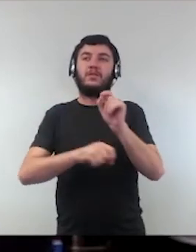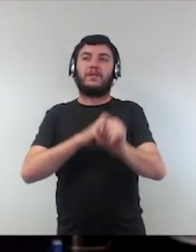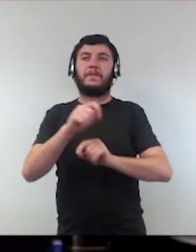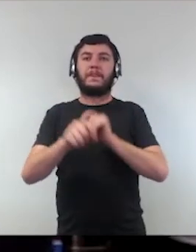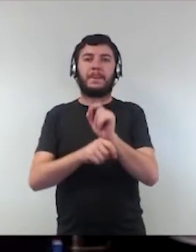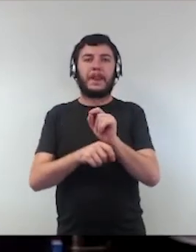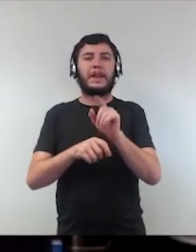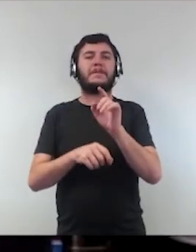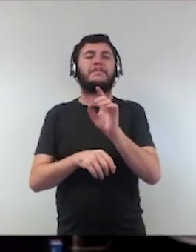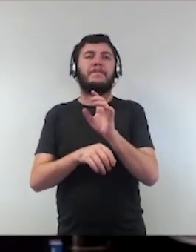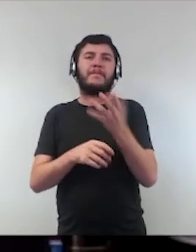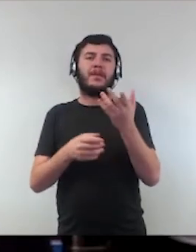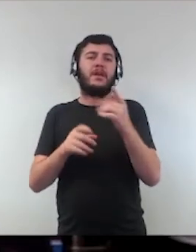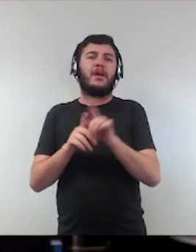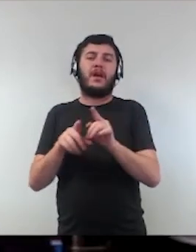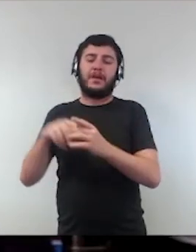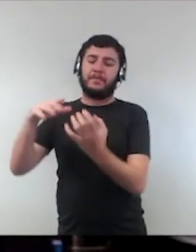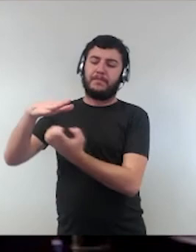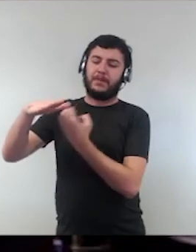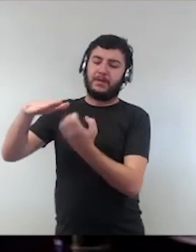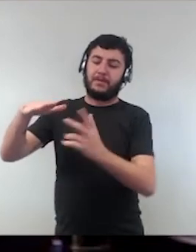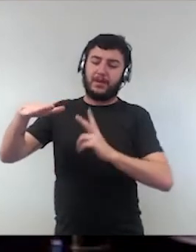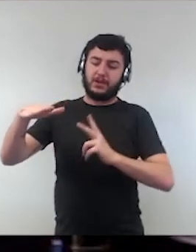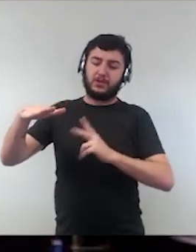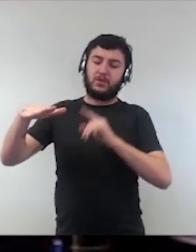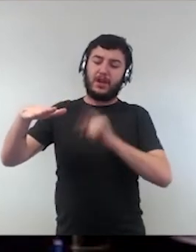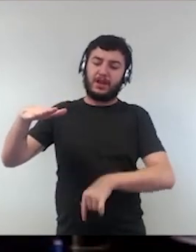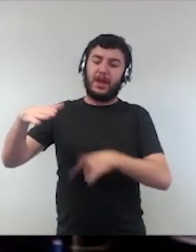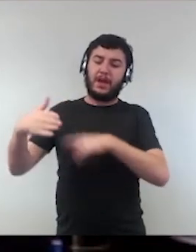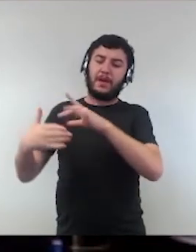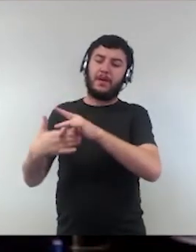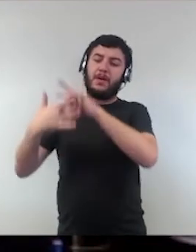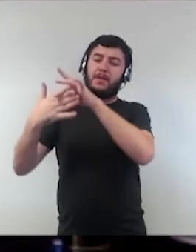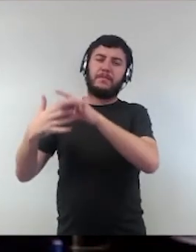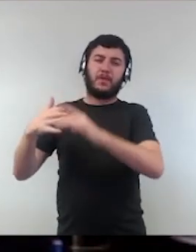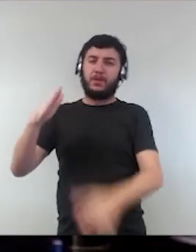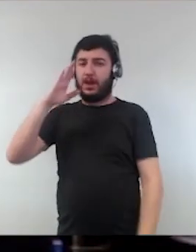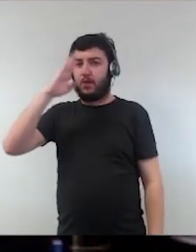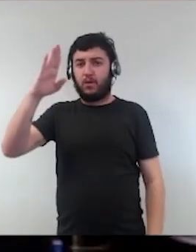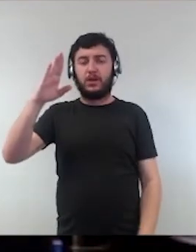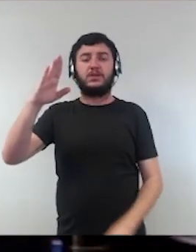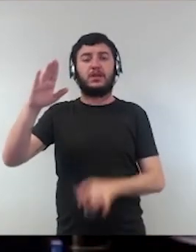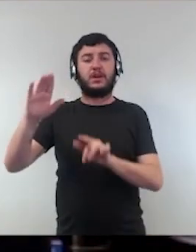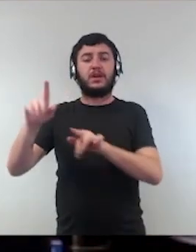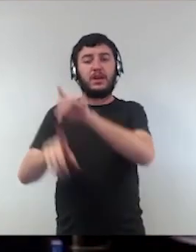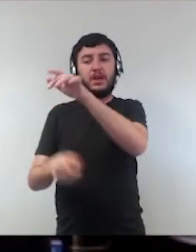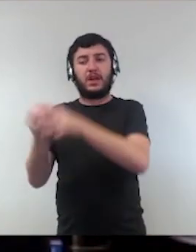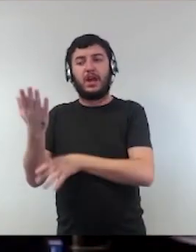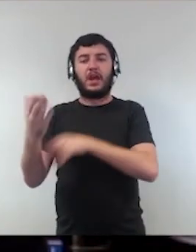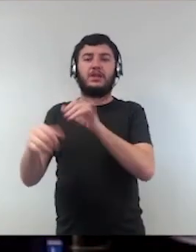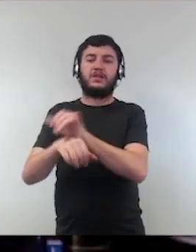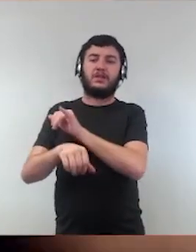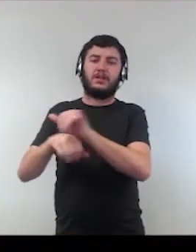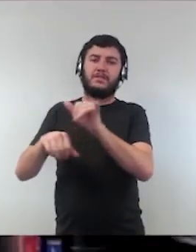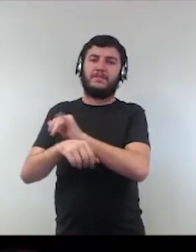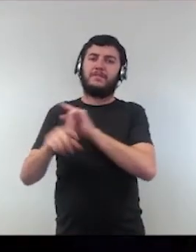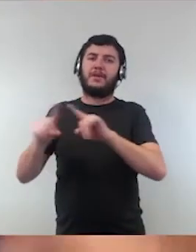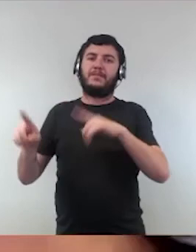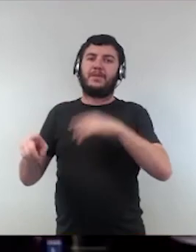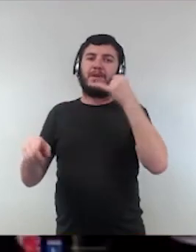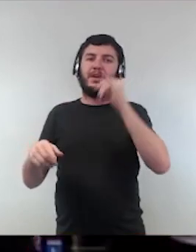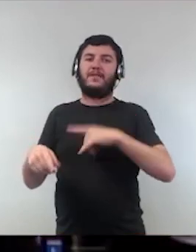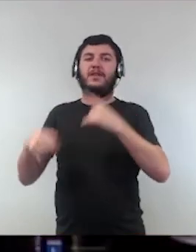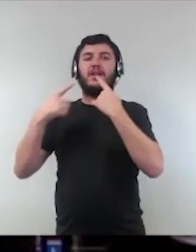privada, especialmente as associações, a serem protagonistas da criação de procedimentos para que depois não reclame também que veio de cima